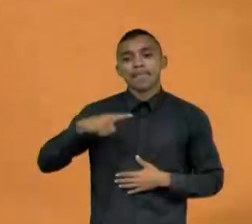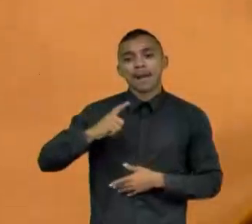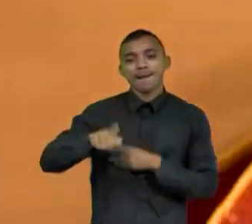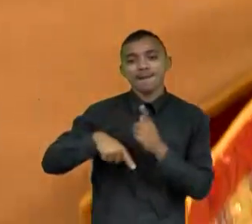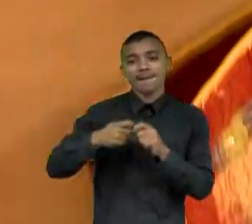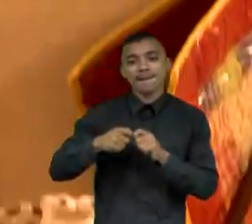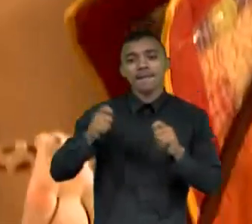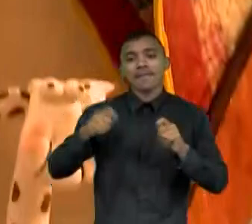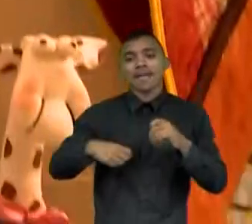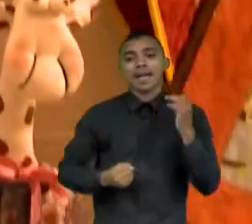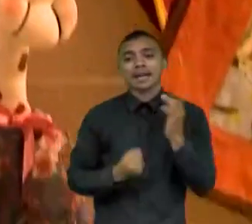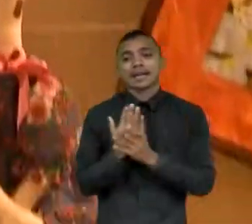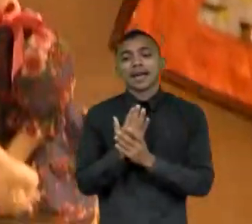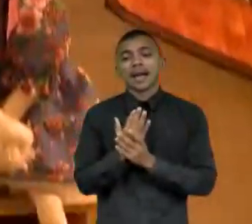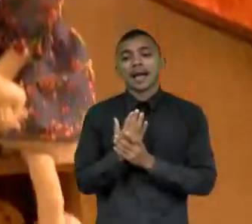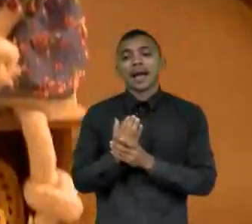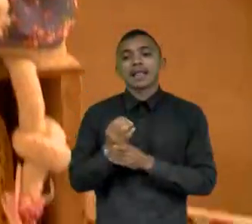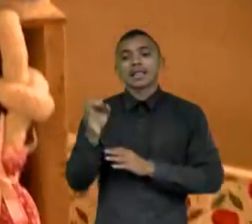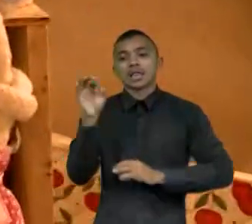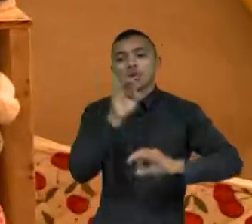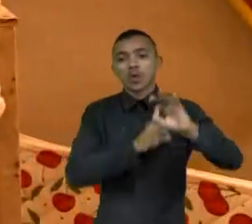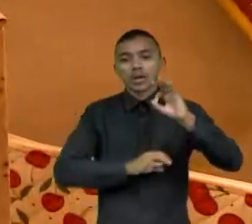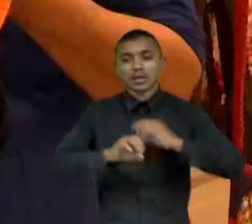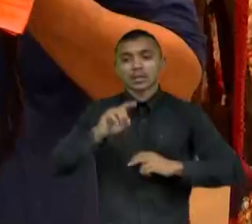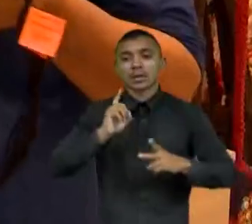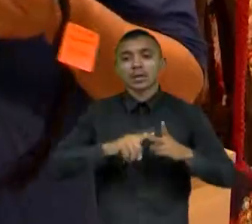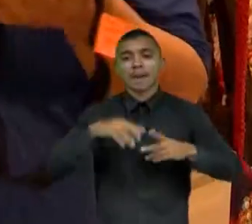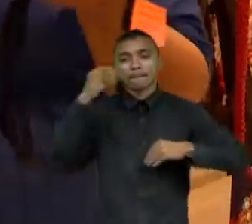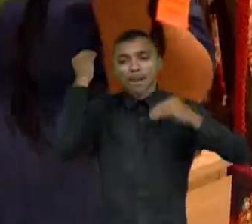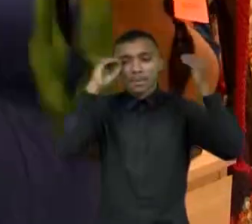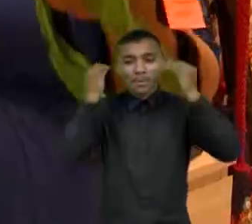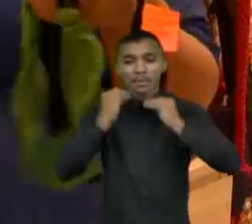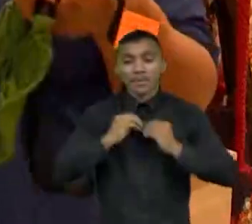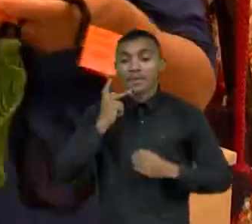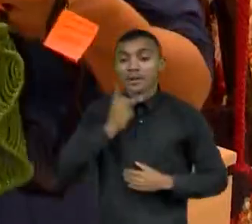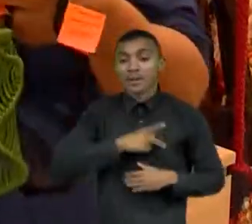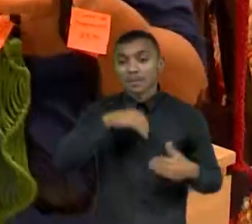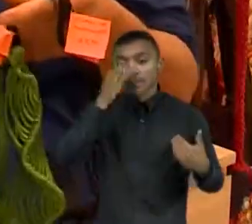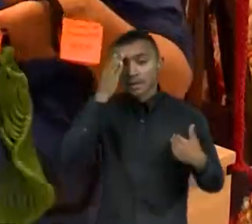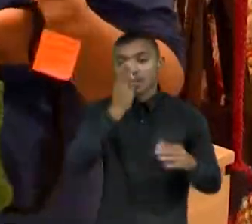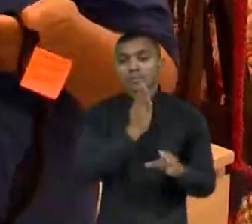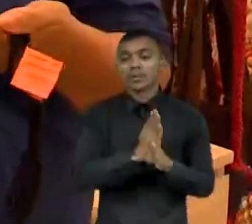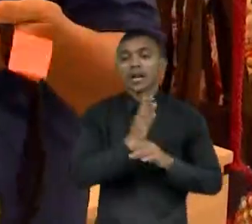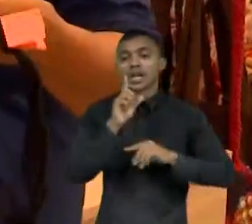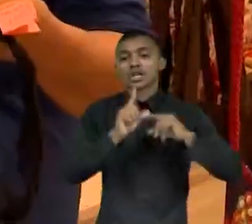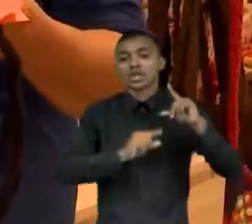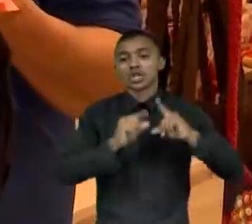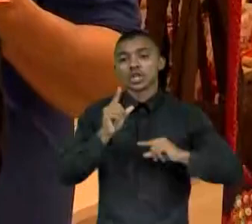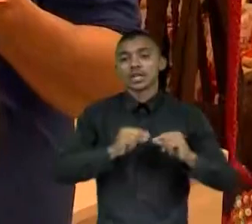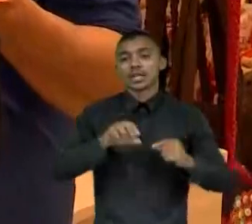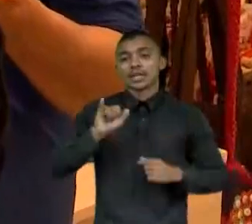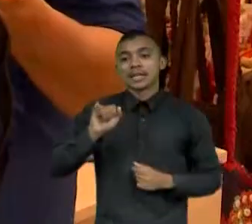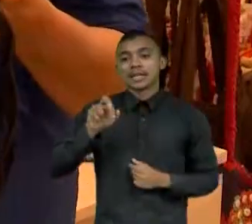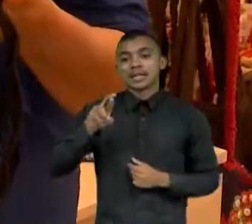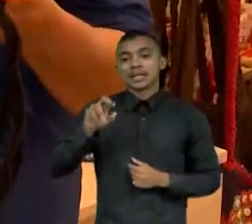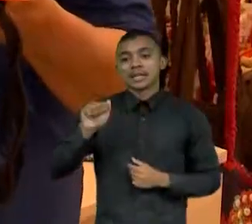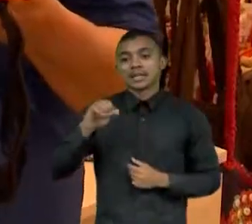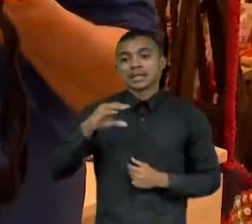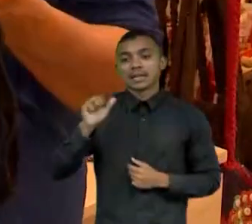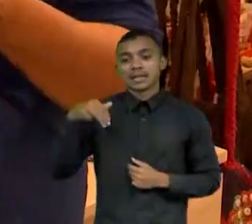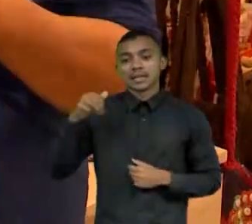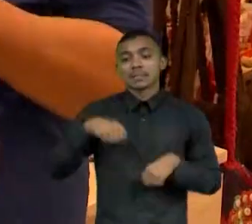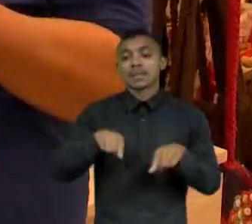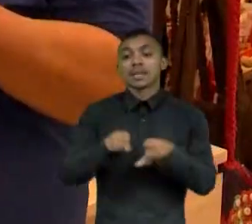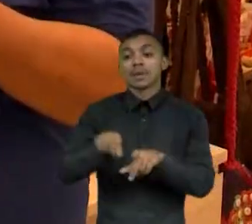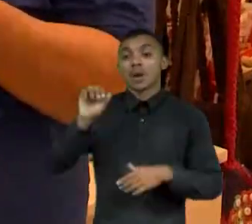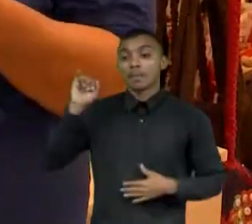produzir objetos de decoração, acessórios e bijuterias. Ela agradece à Rede Estrela de Iracema pelo incentivo e a